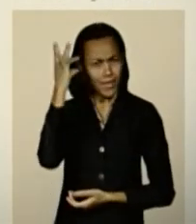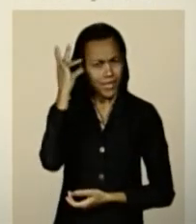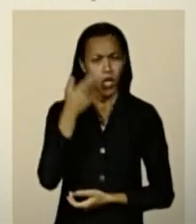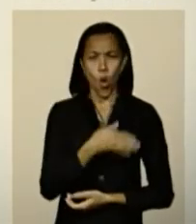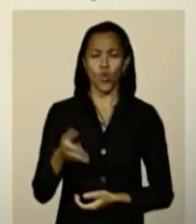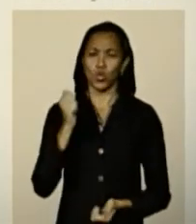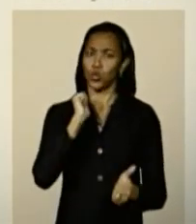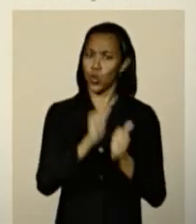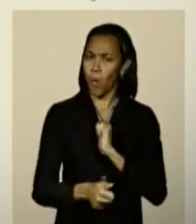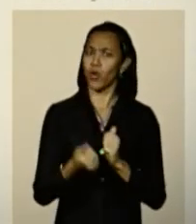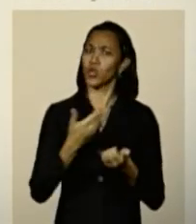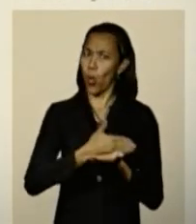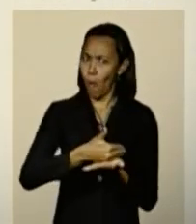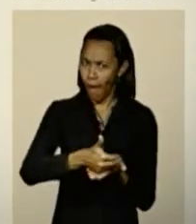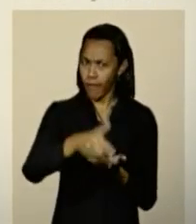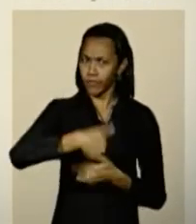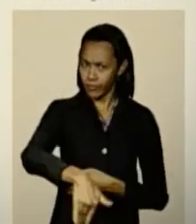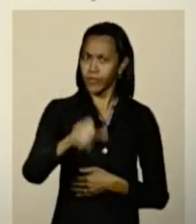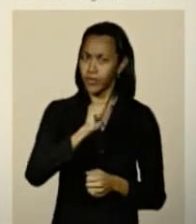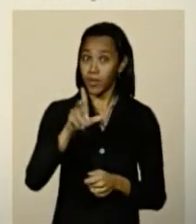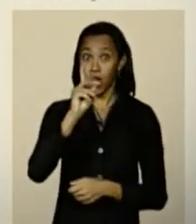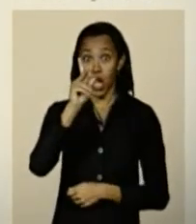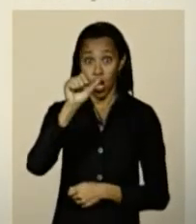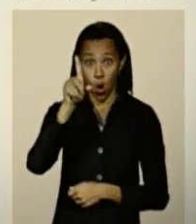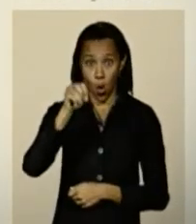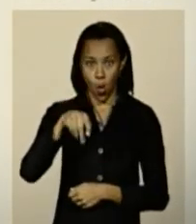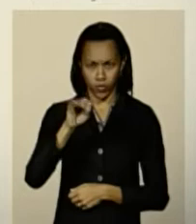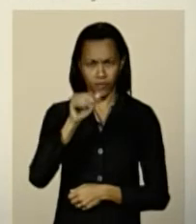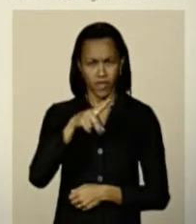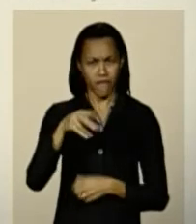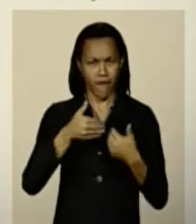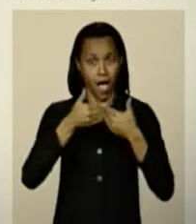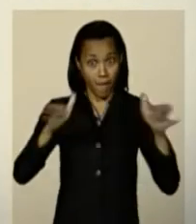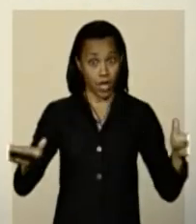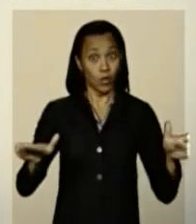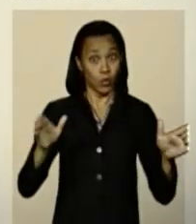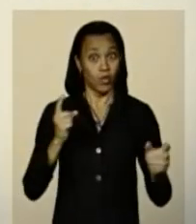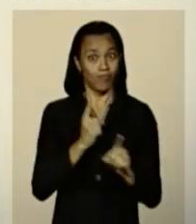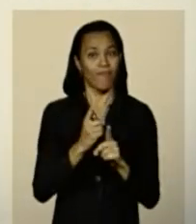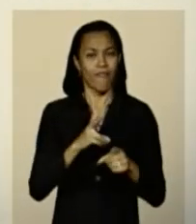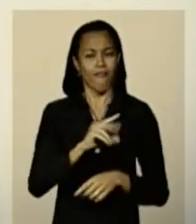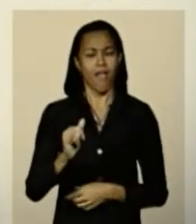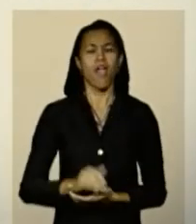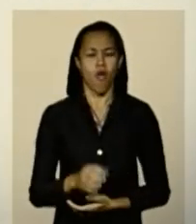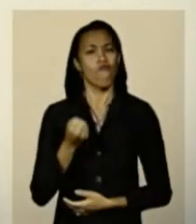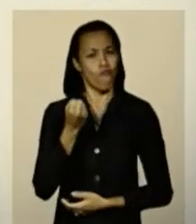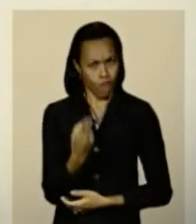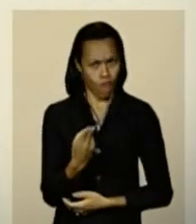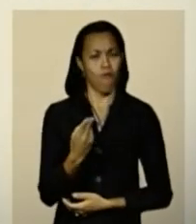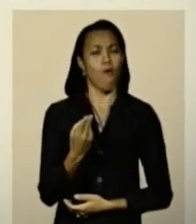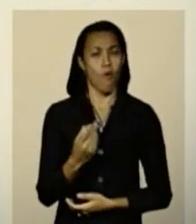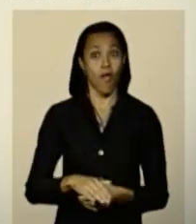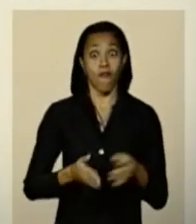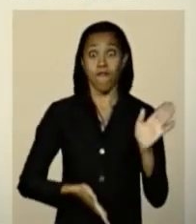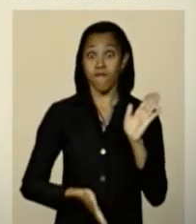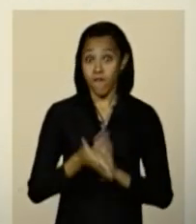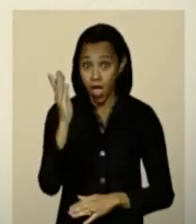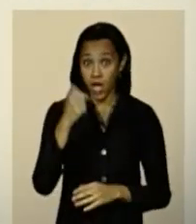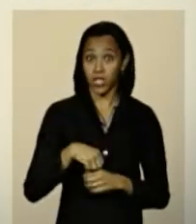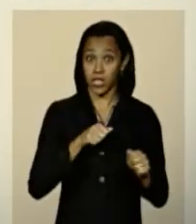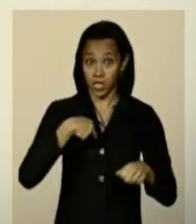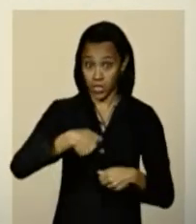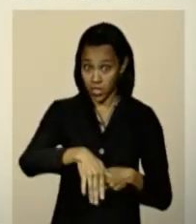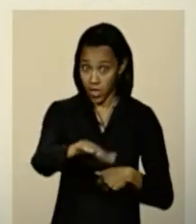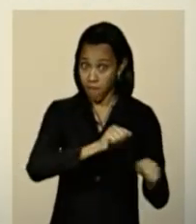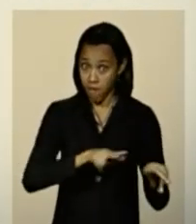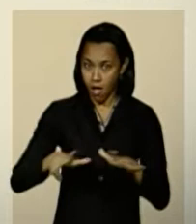olímpicos começam essa semana em Londres a senhora vai acompanhar cerimônia de abertura da Olimpíadas a Max eu vou sim viajo essa semana para